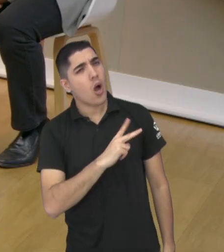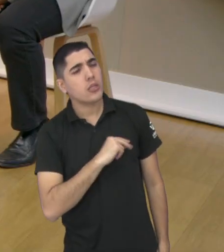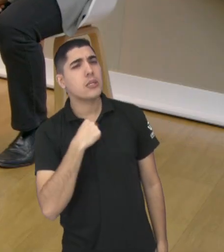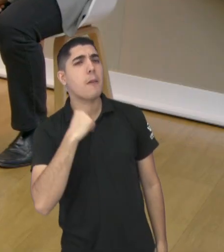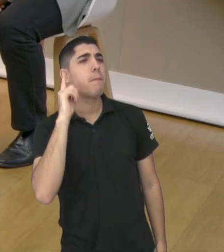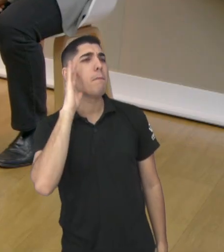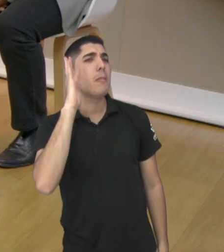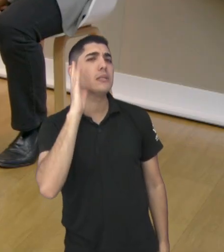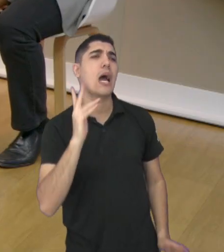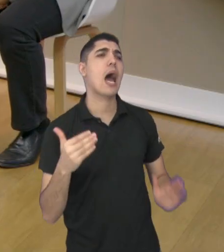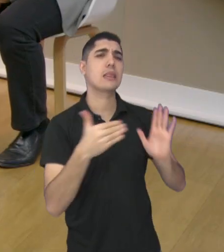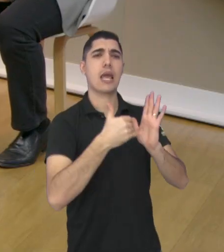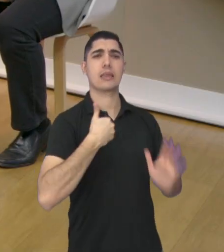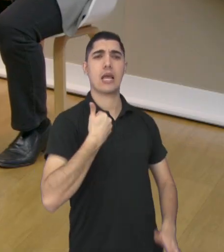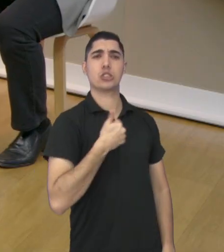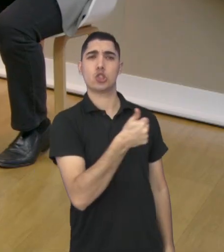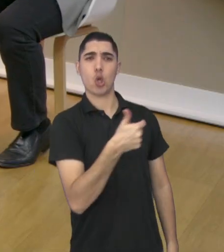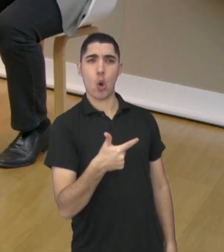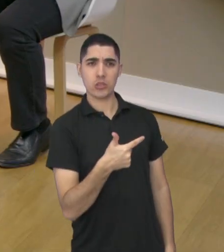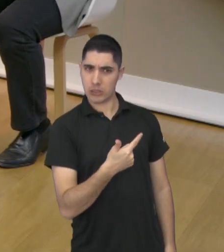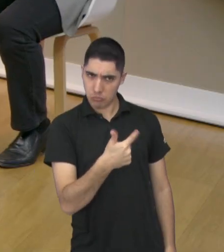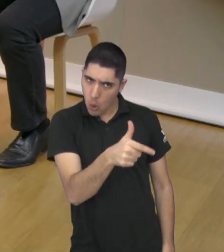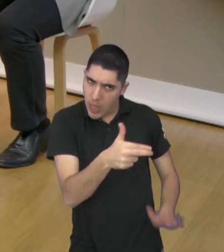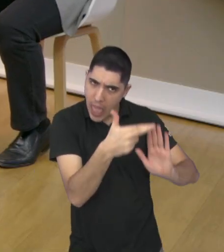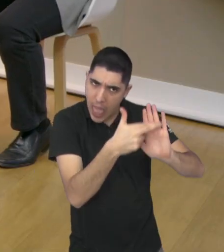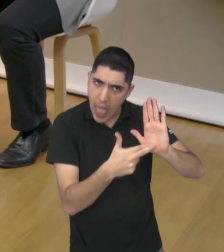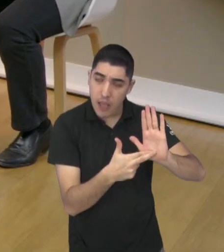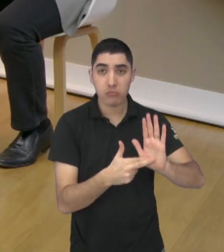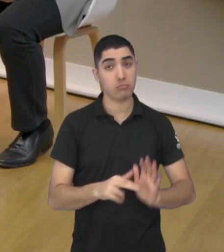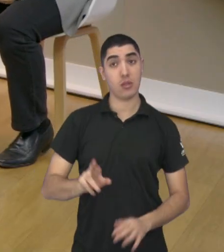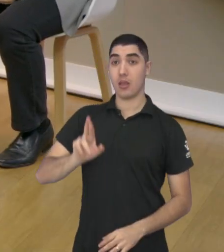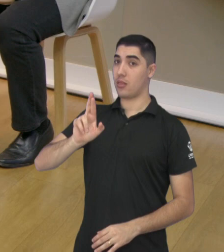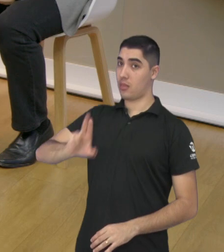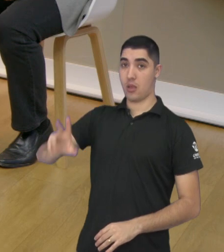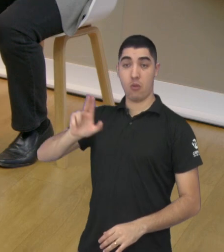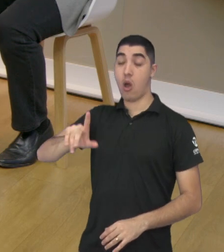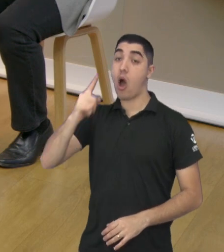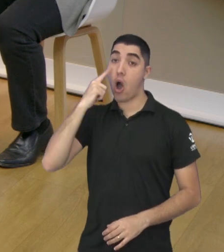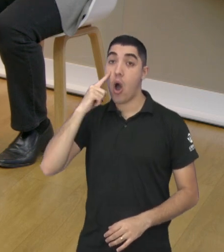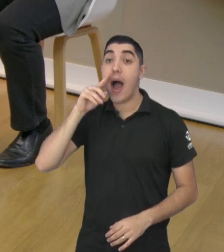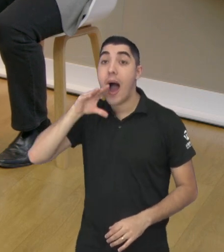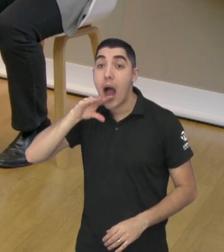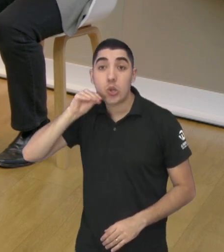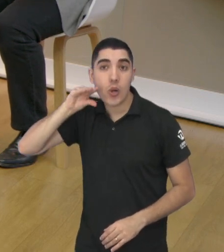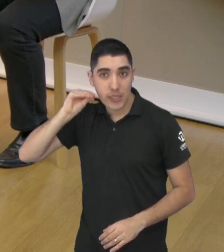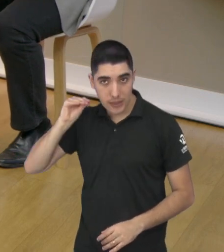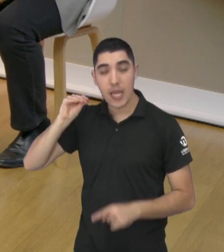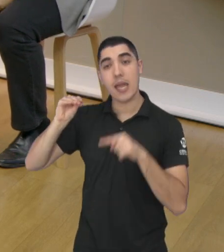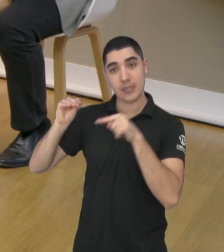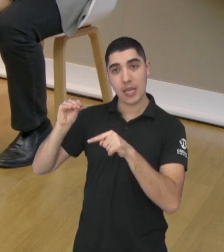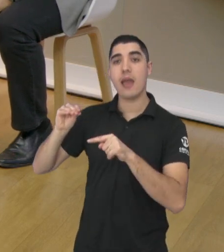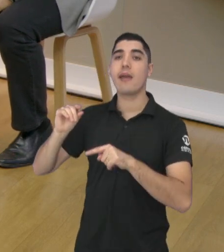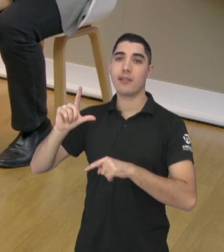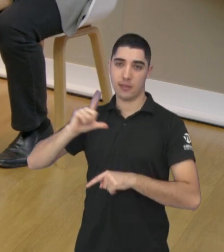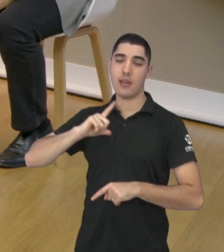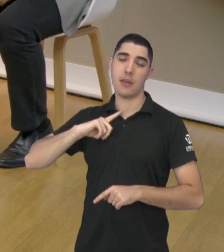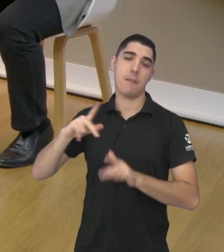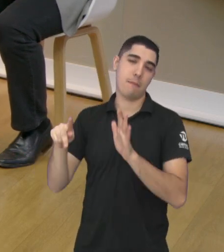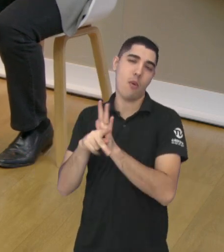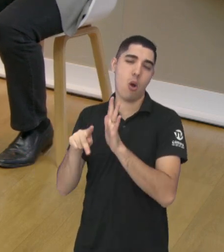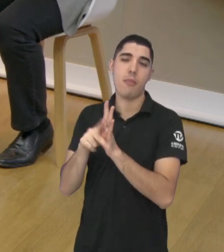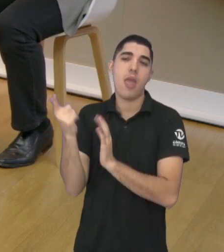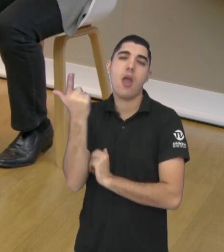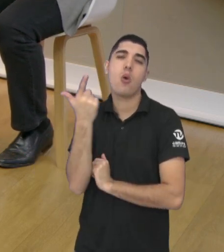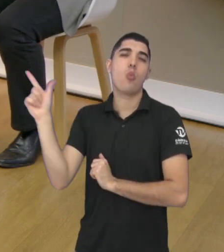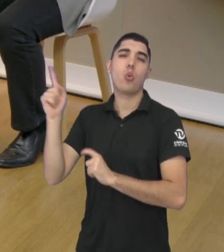que era até os 12 anos, não existe uma regra. Não, a gente entende a adolescência, e aí é uma questão da